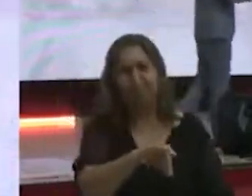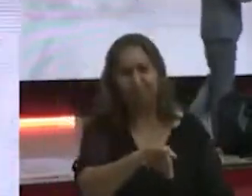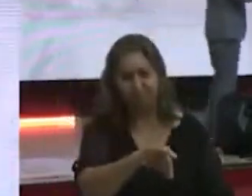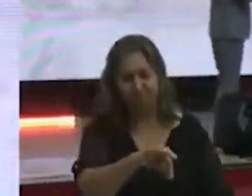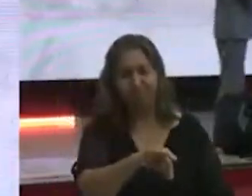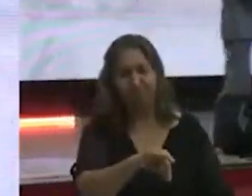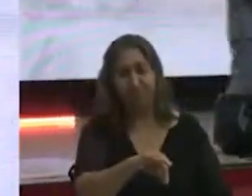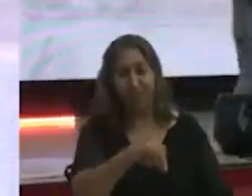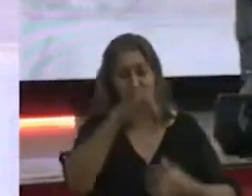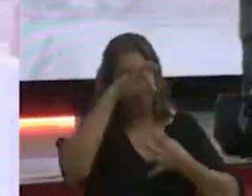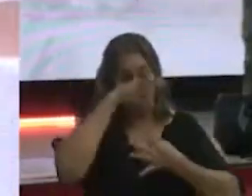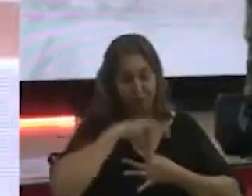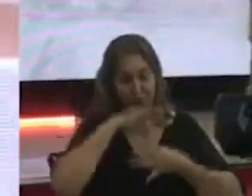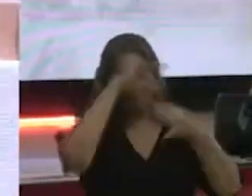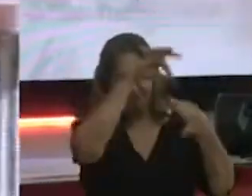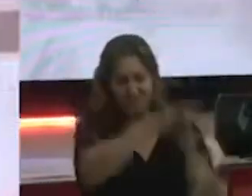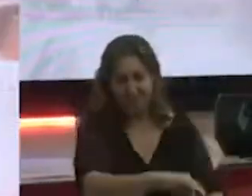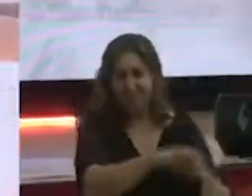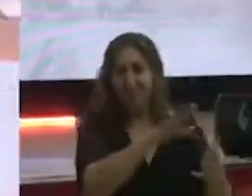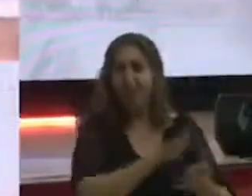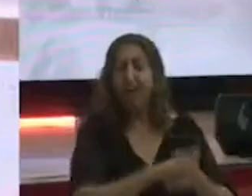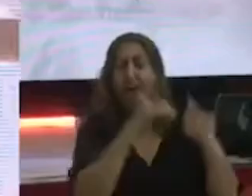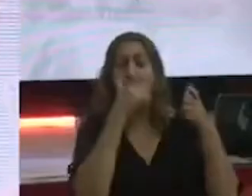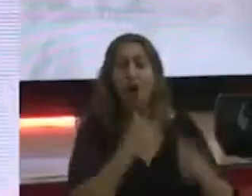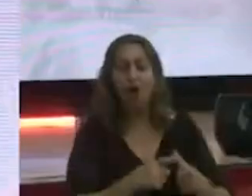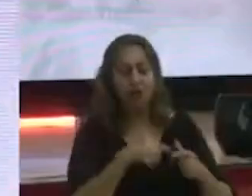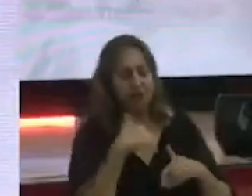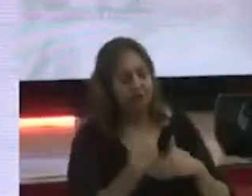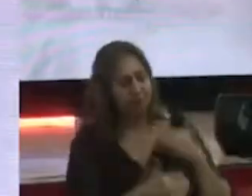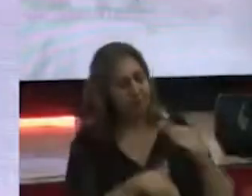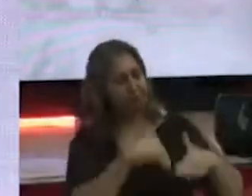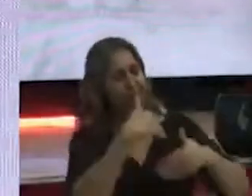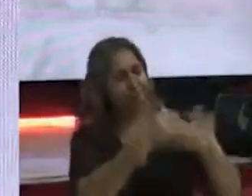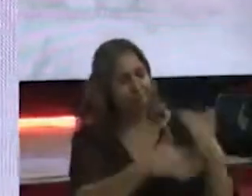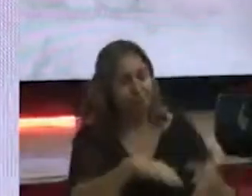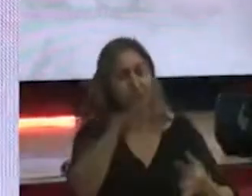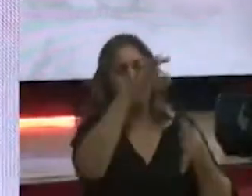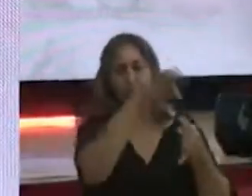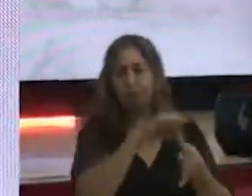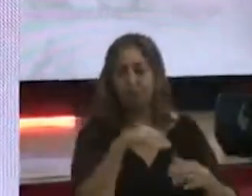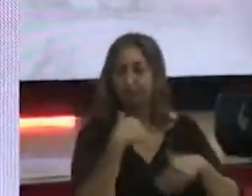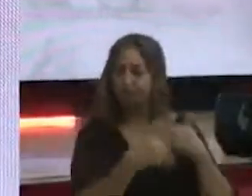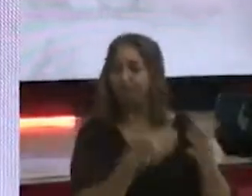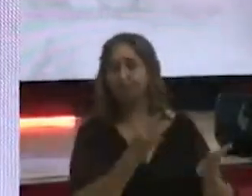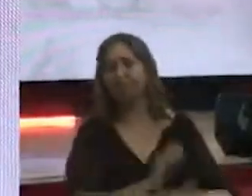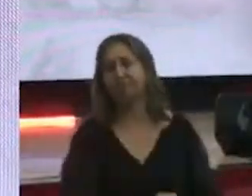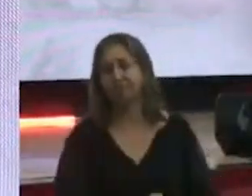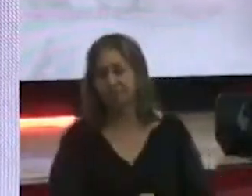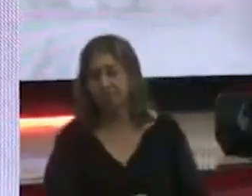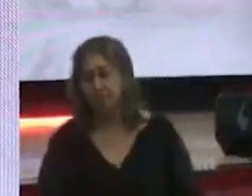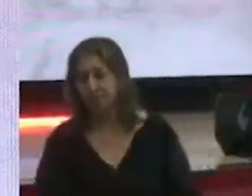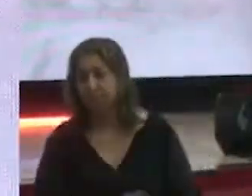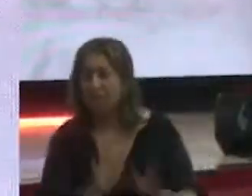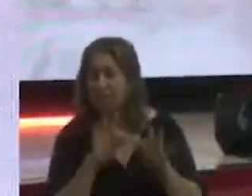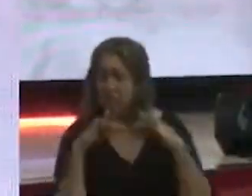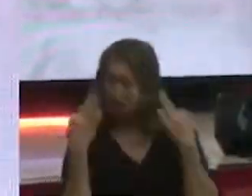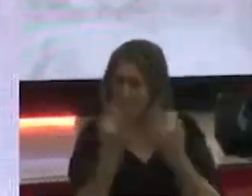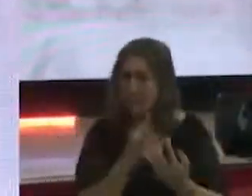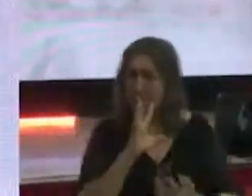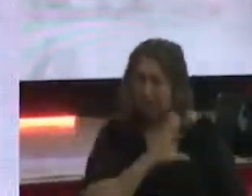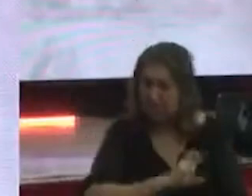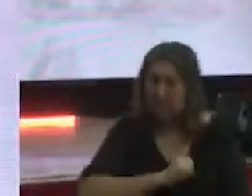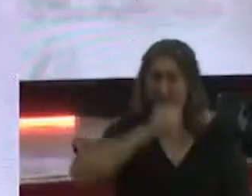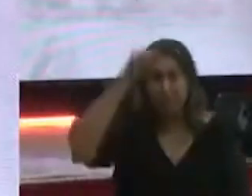fruto do espírito é cultivado e onde o fruto do espírito é desenvolvido famílias que amam o